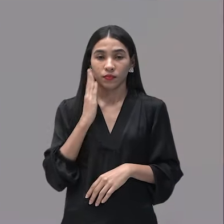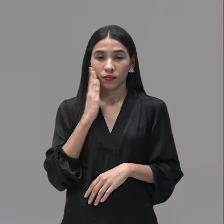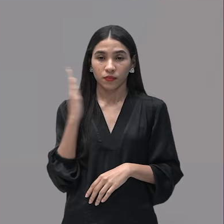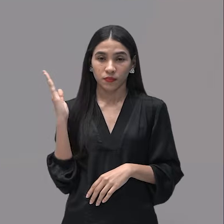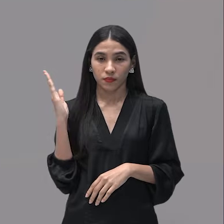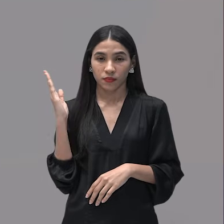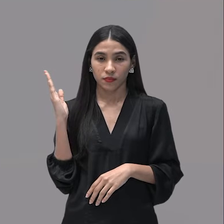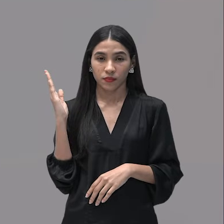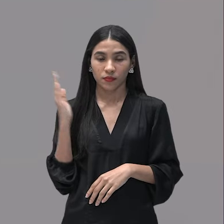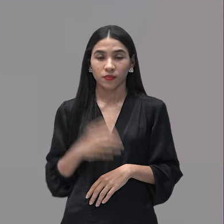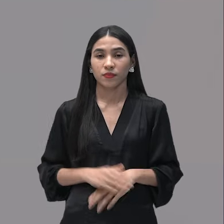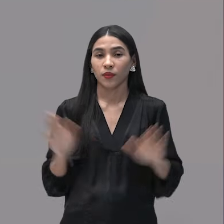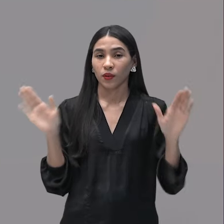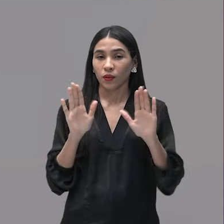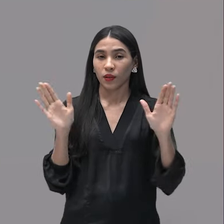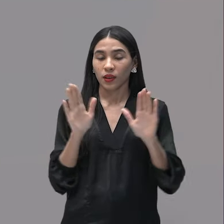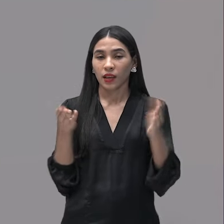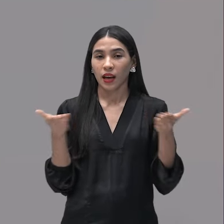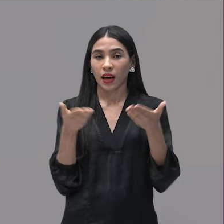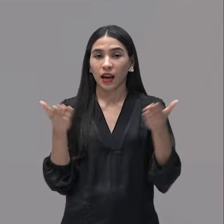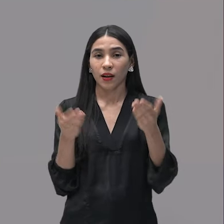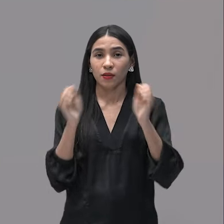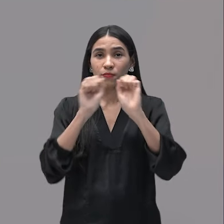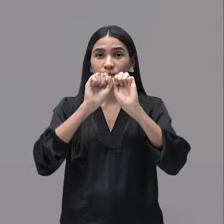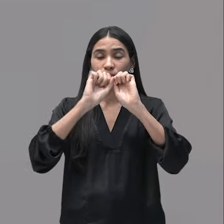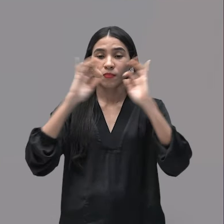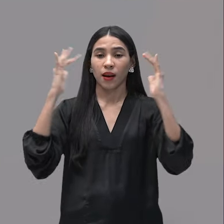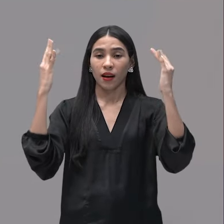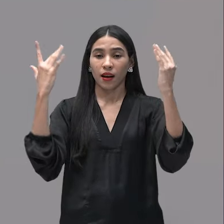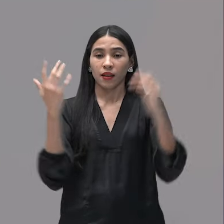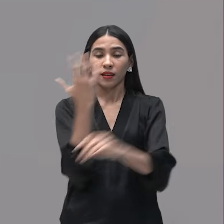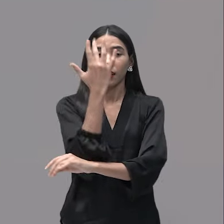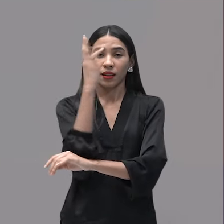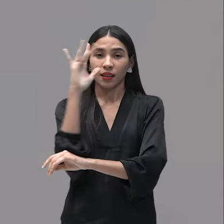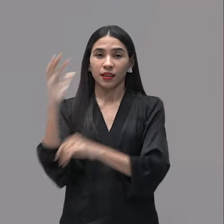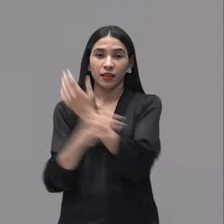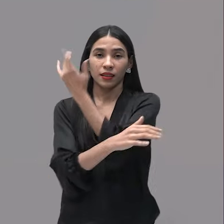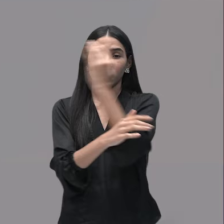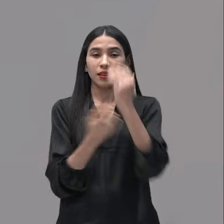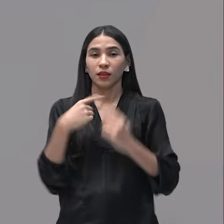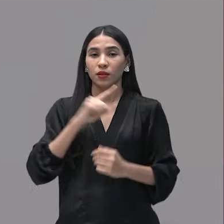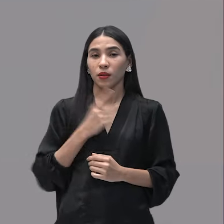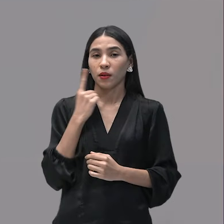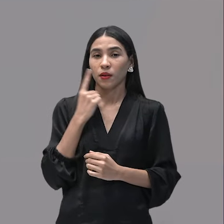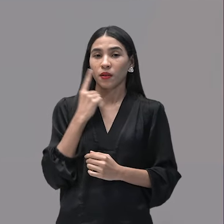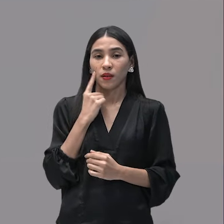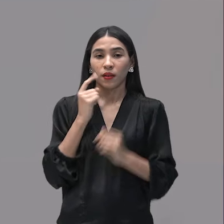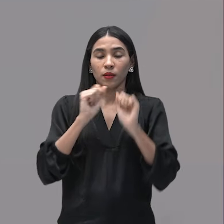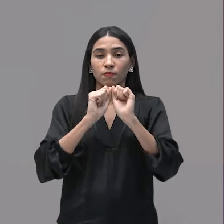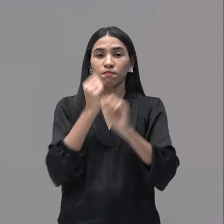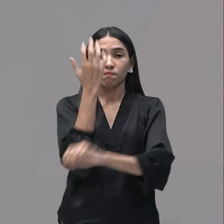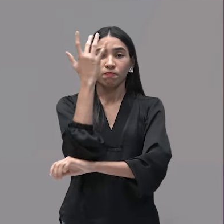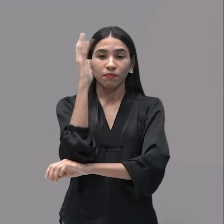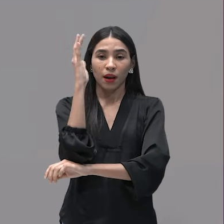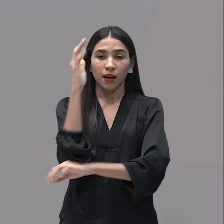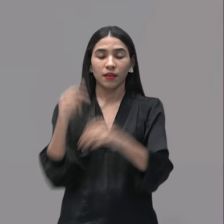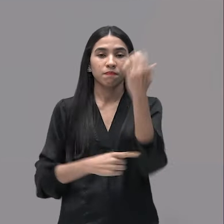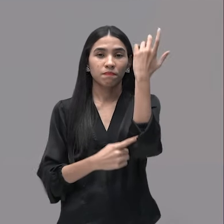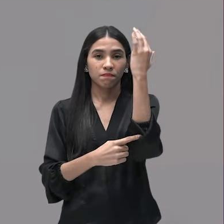Olá! Agora estamos aqui nessa floresta, onde a gente consegue observar uma grande quantidade de